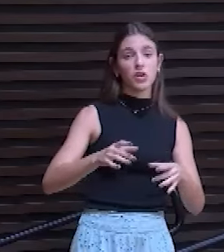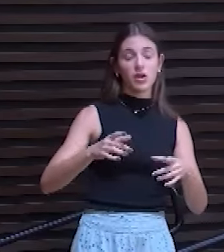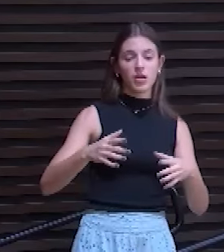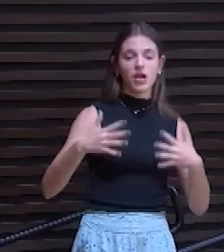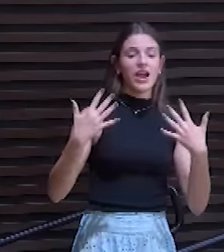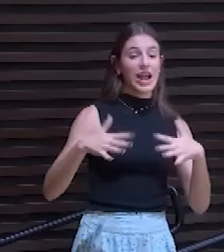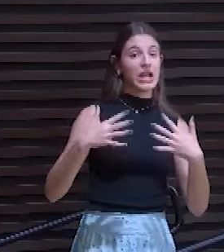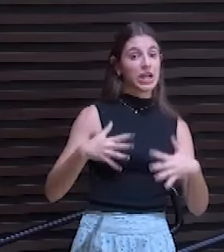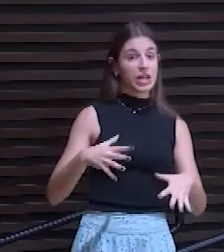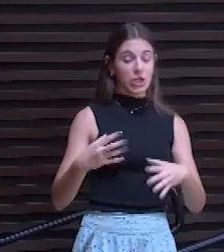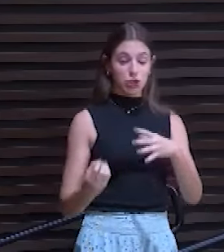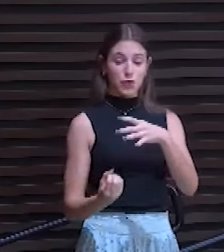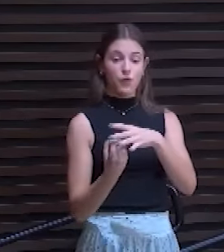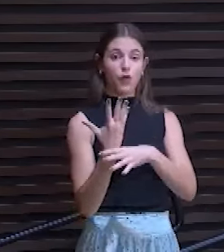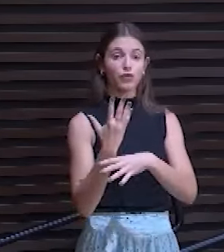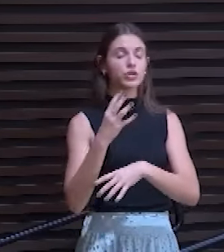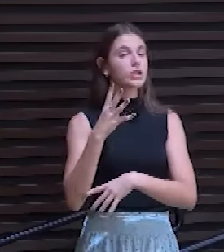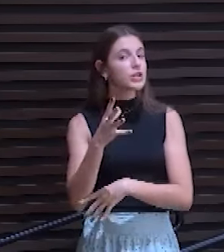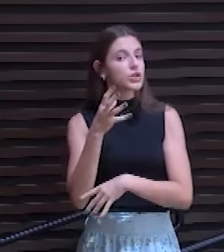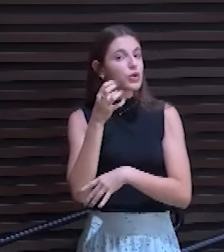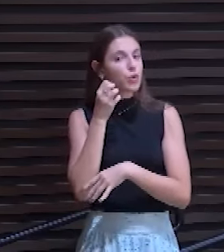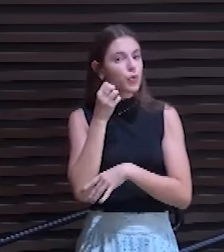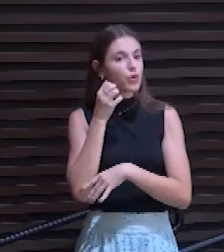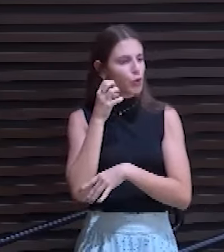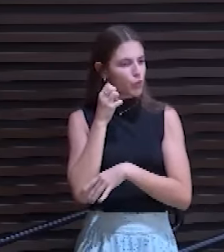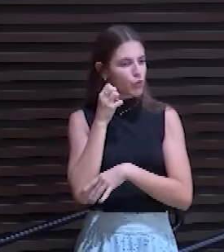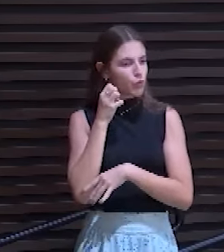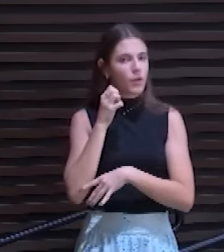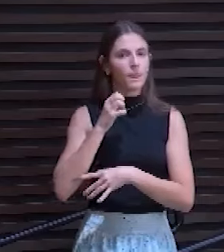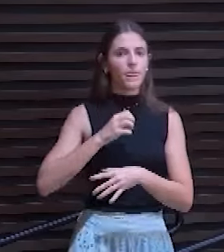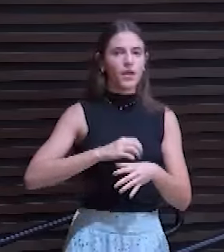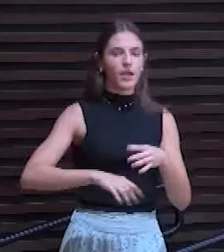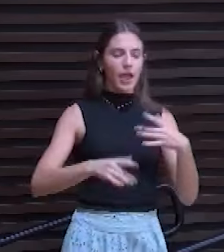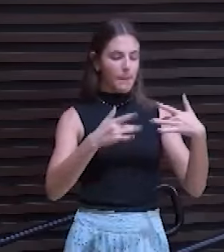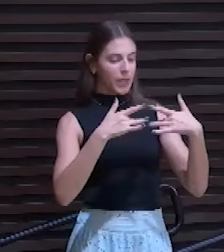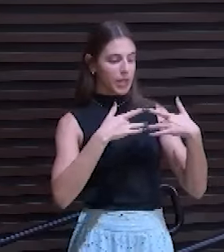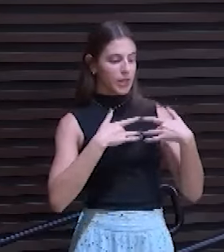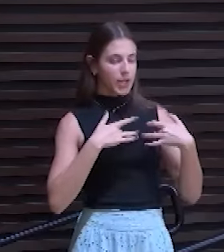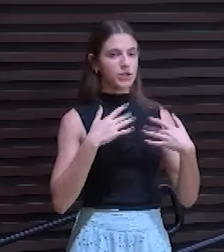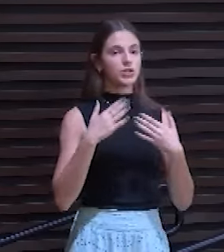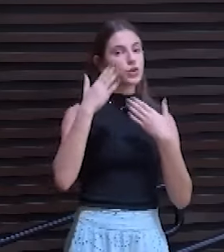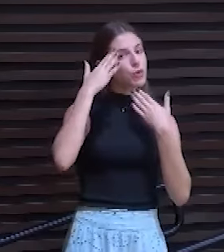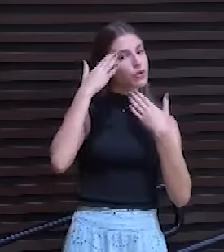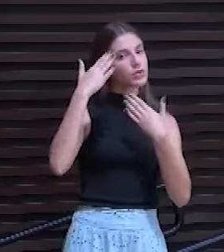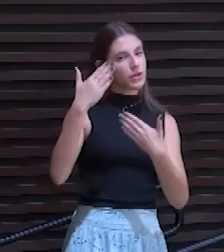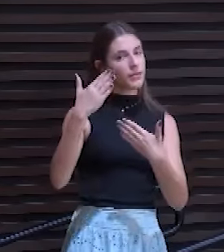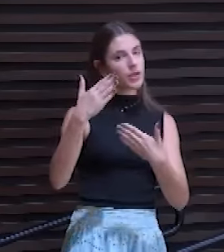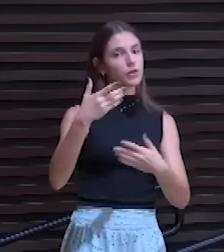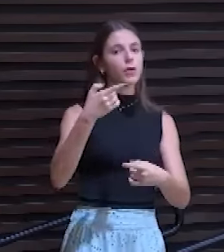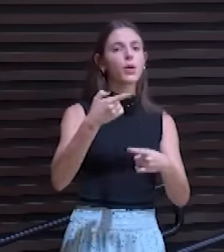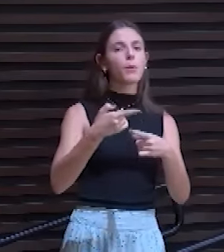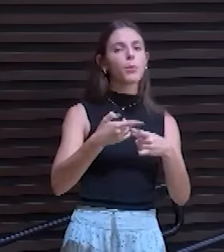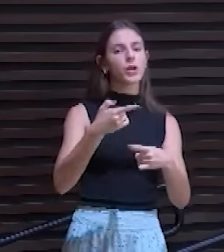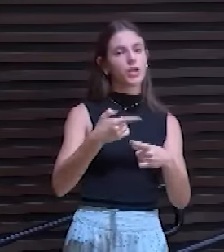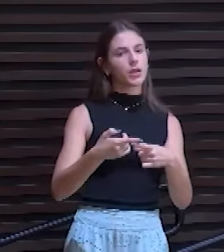de lucro é a piedade com o contentamento. Presta atenção. Por quê?